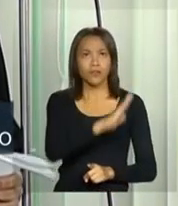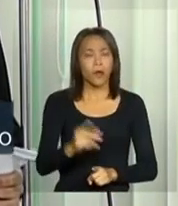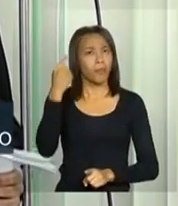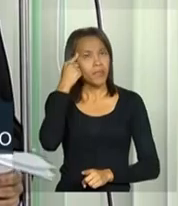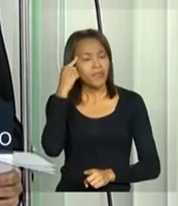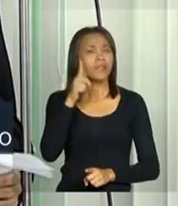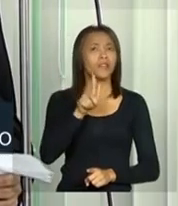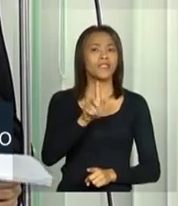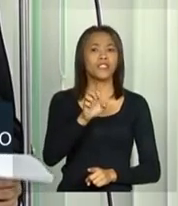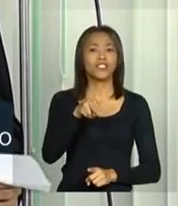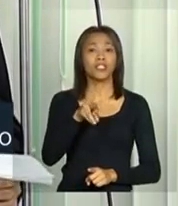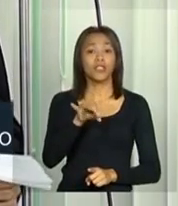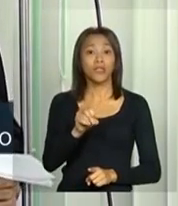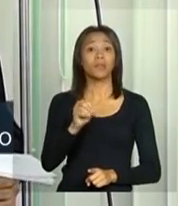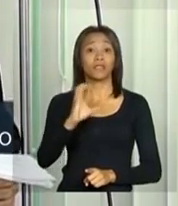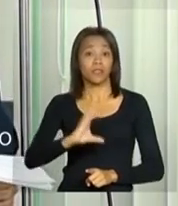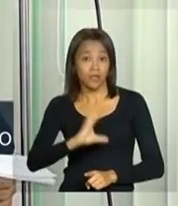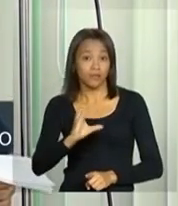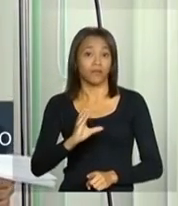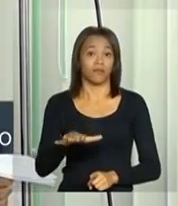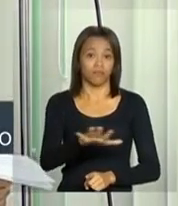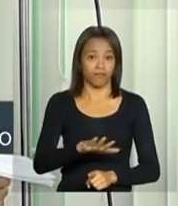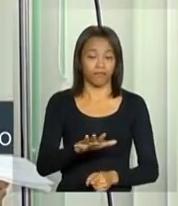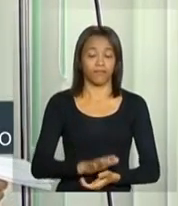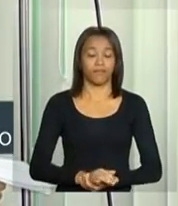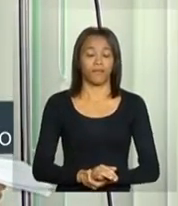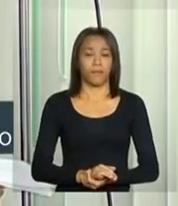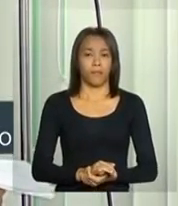e Ciências. O prêmio